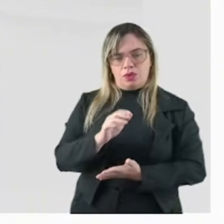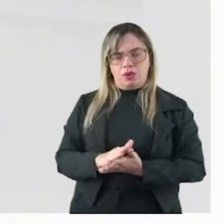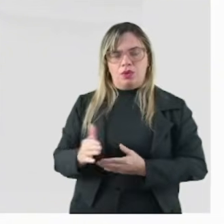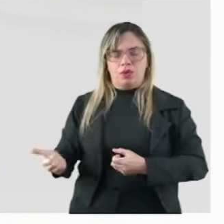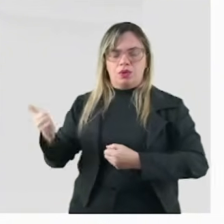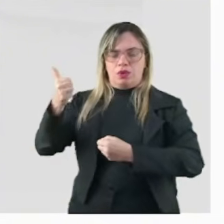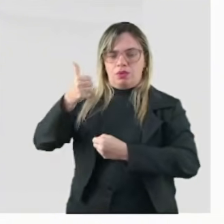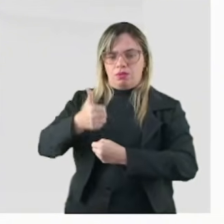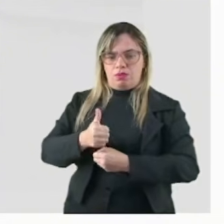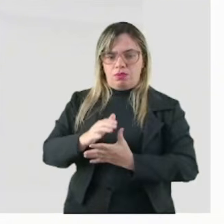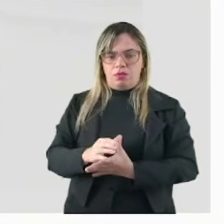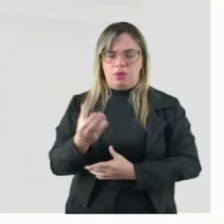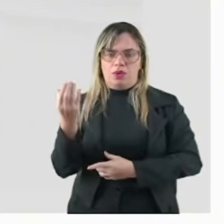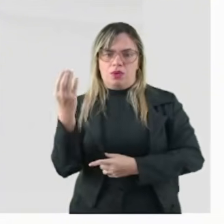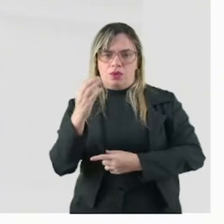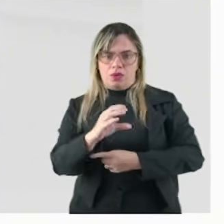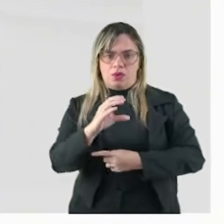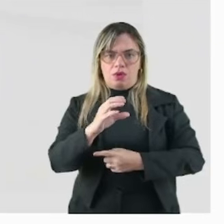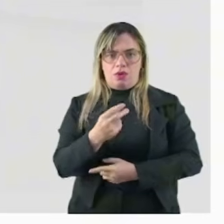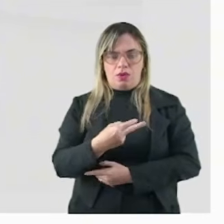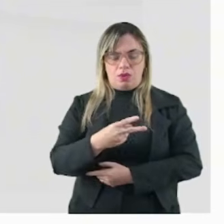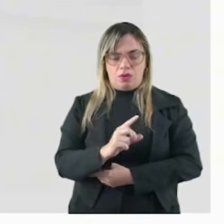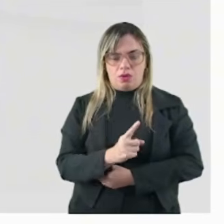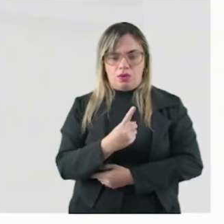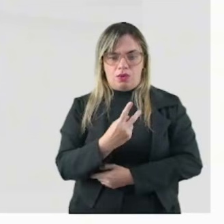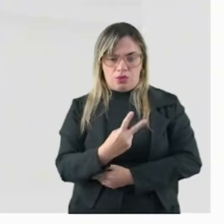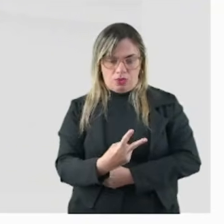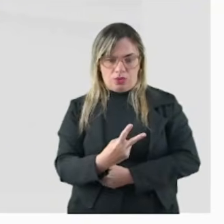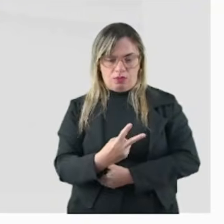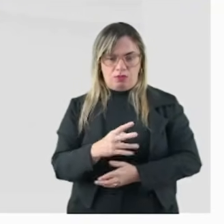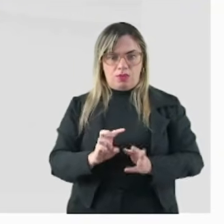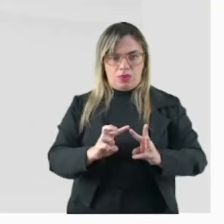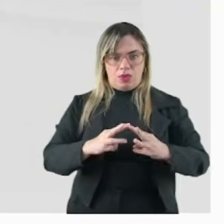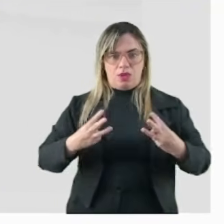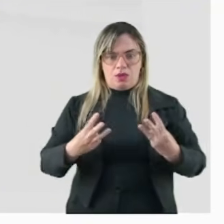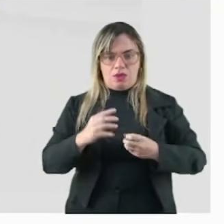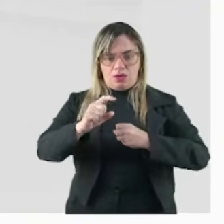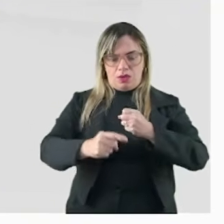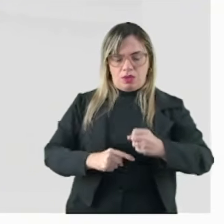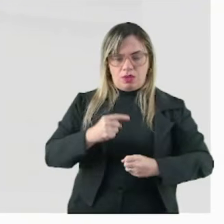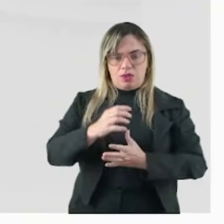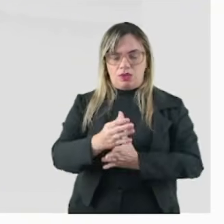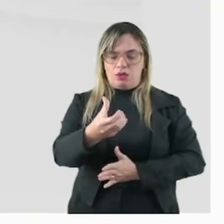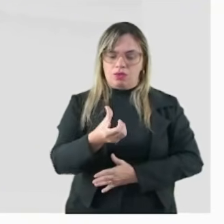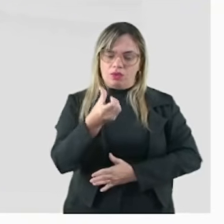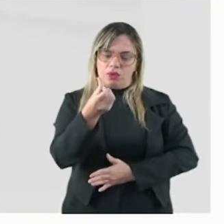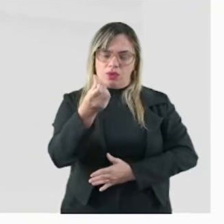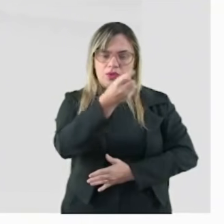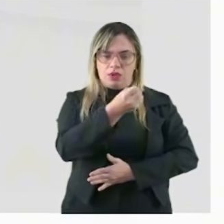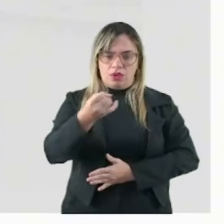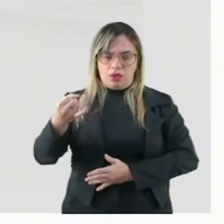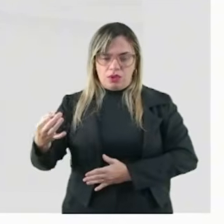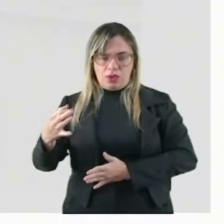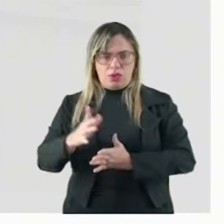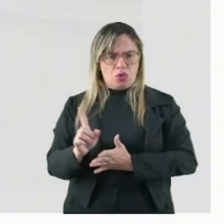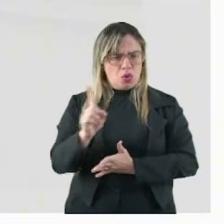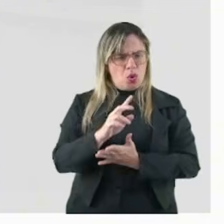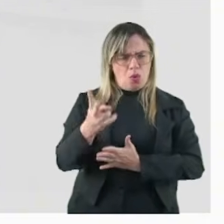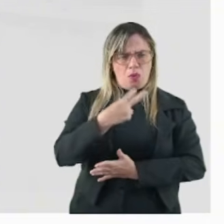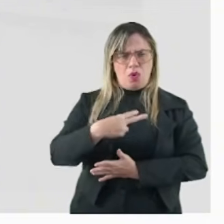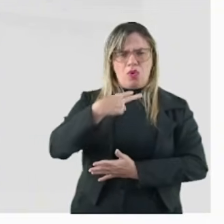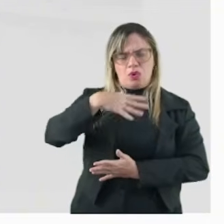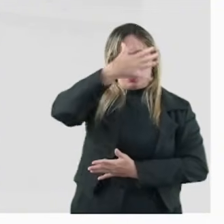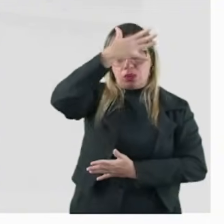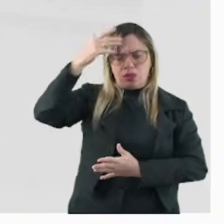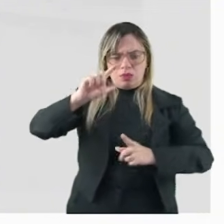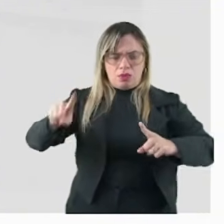substituir, ó. O carbono tem a massa igual a 12, a massa atômica. São 6 carbonos, então eu não posso esquecer de multiplicar isso aqui por 6,